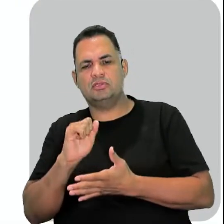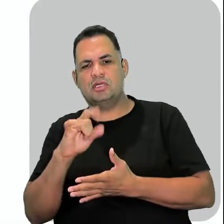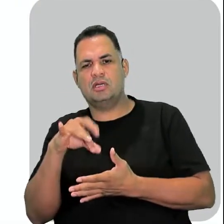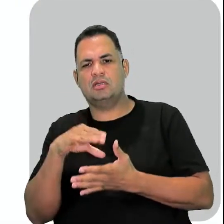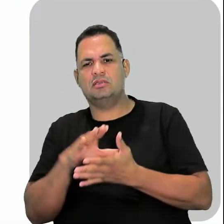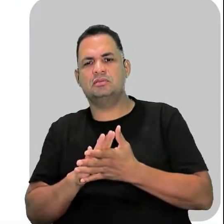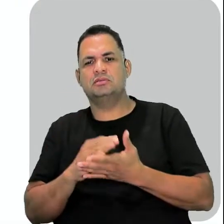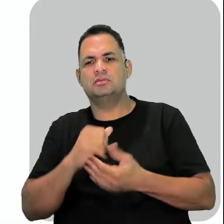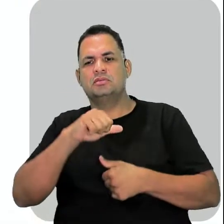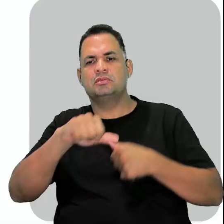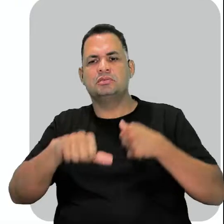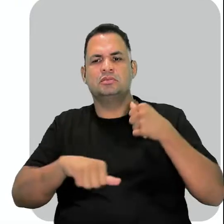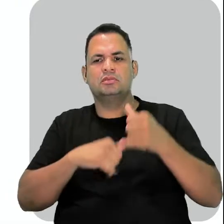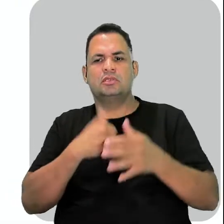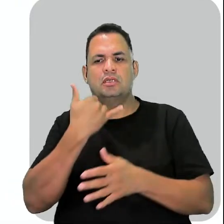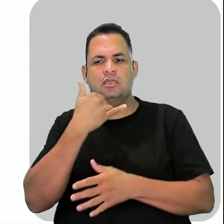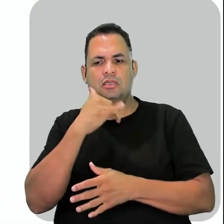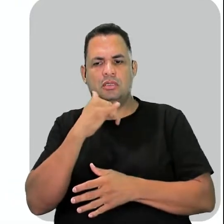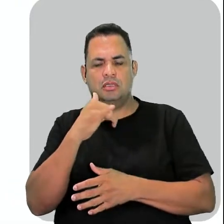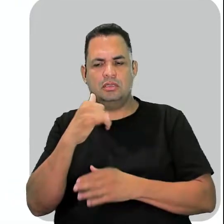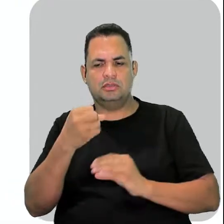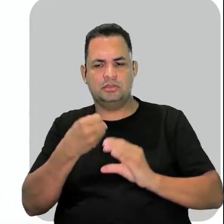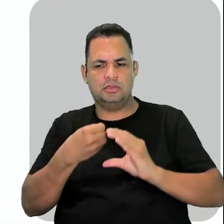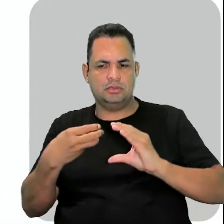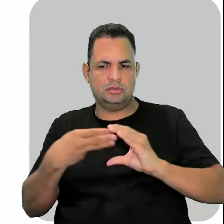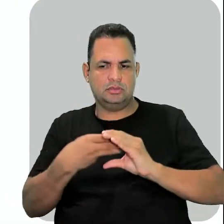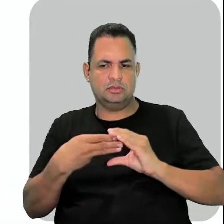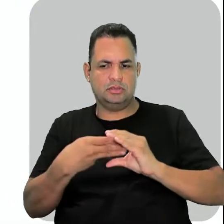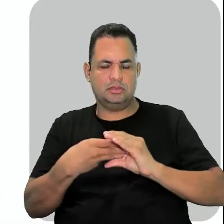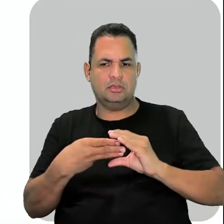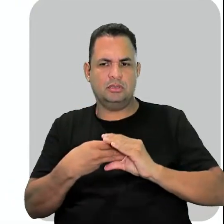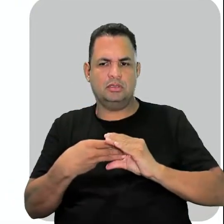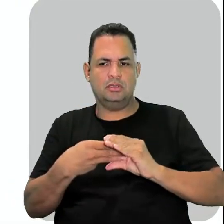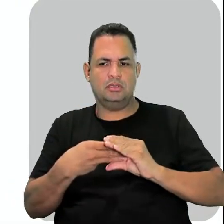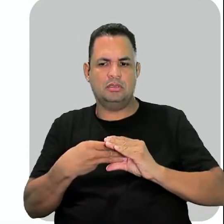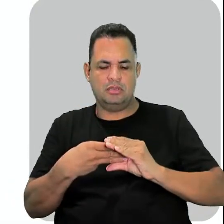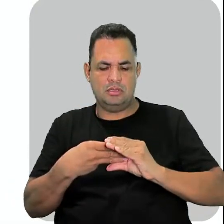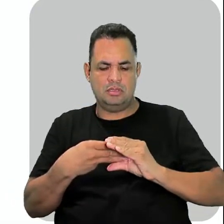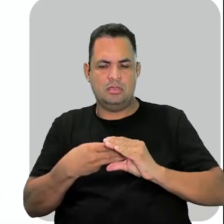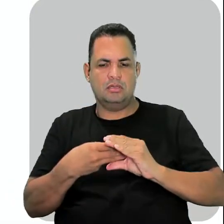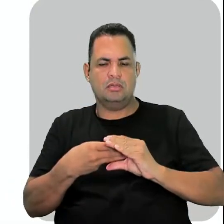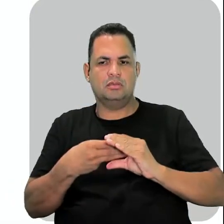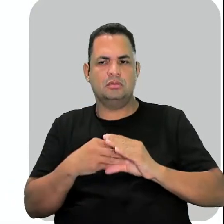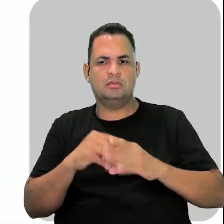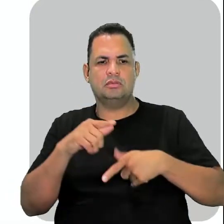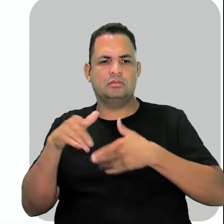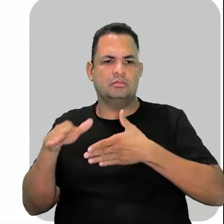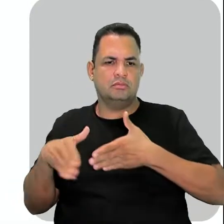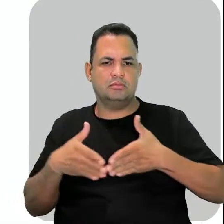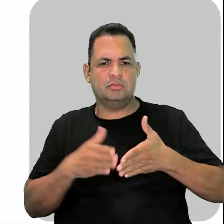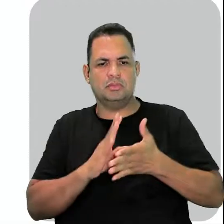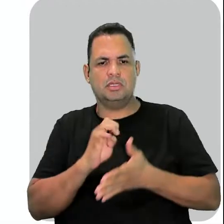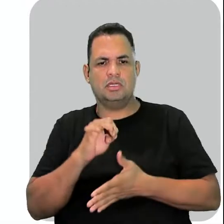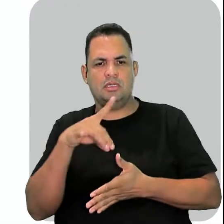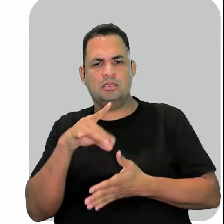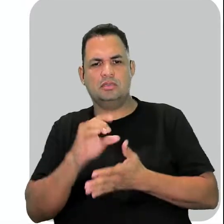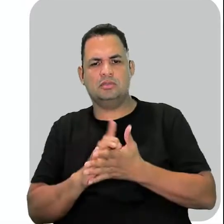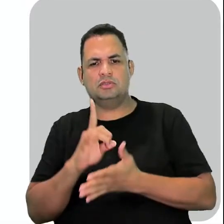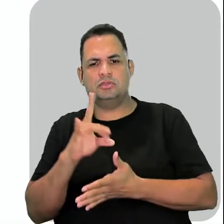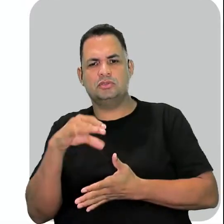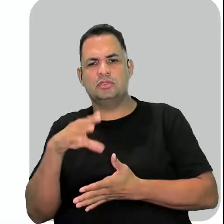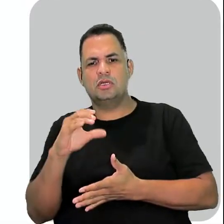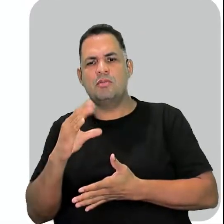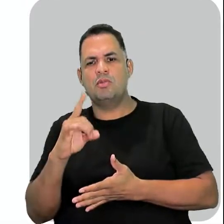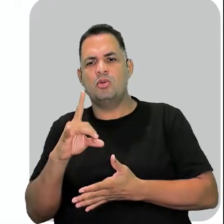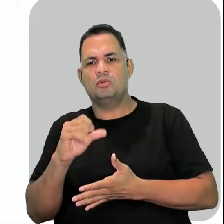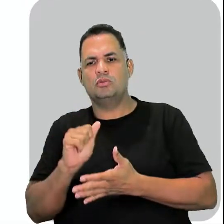sacarose, eles são convertidos em energia celular com a produção de etanol e